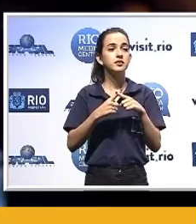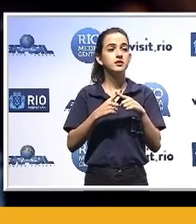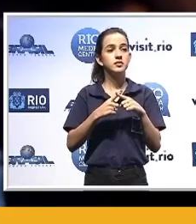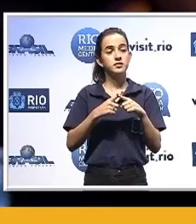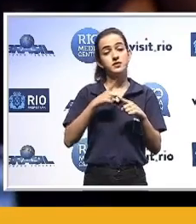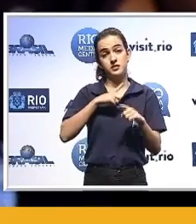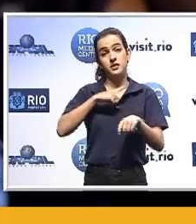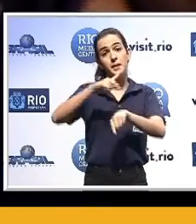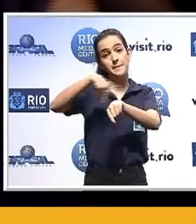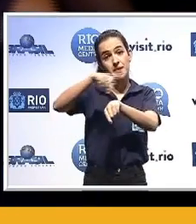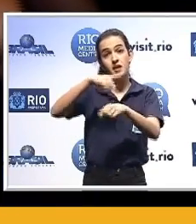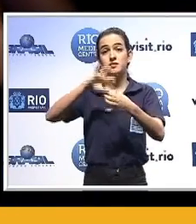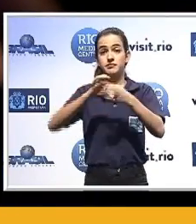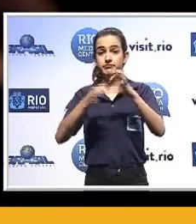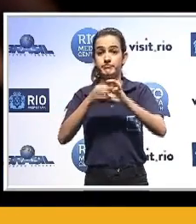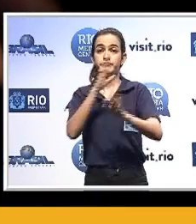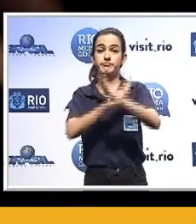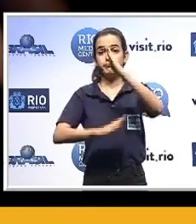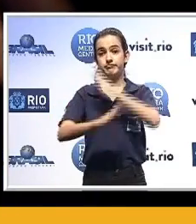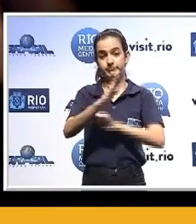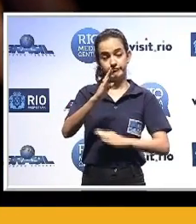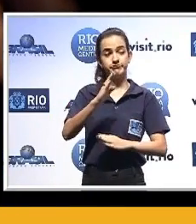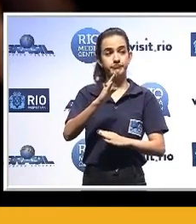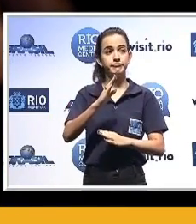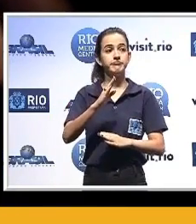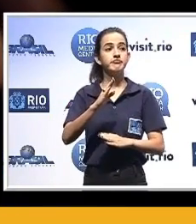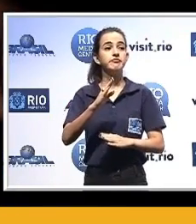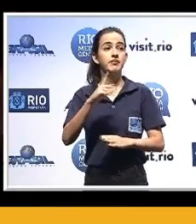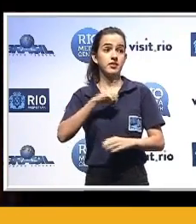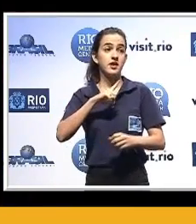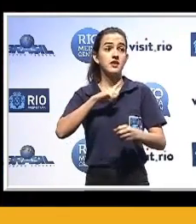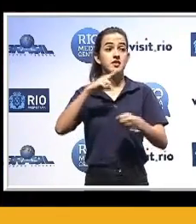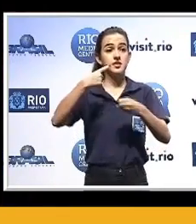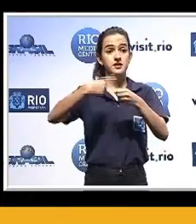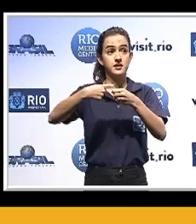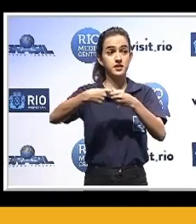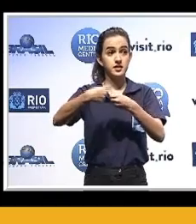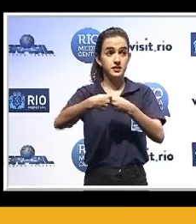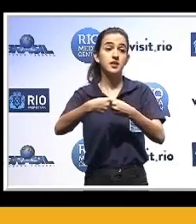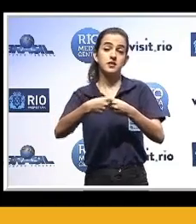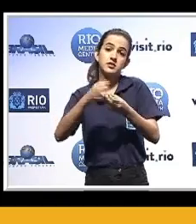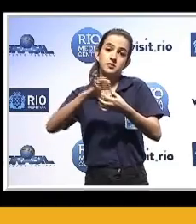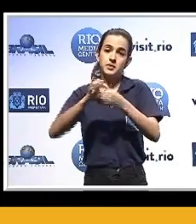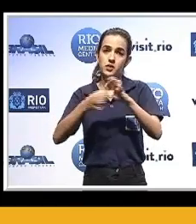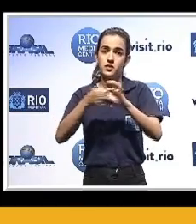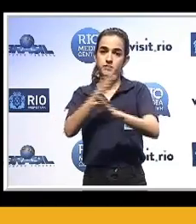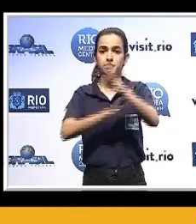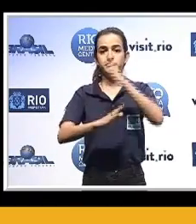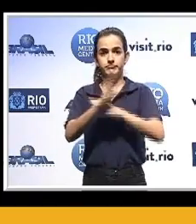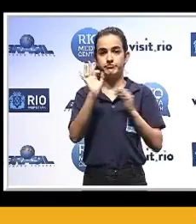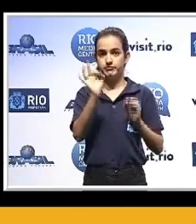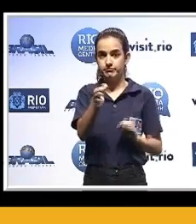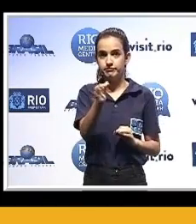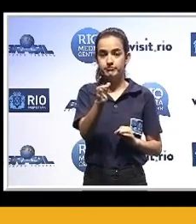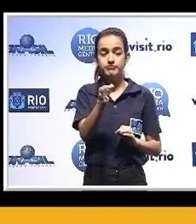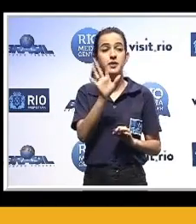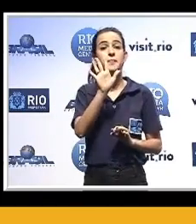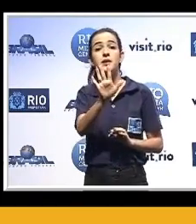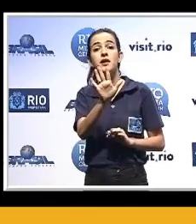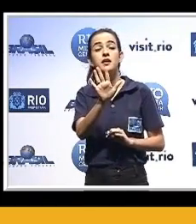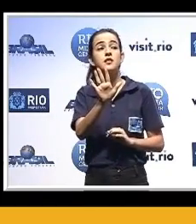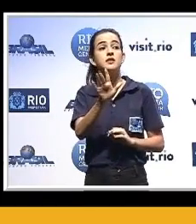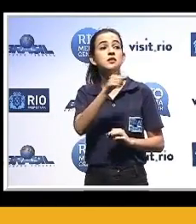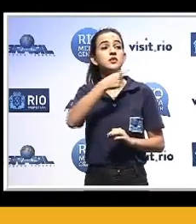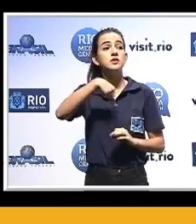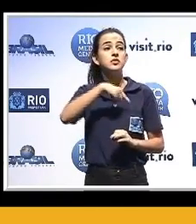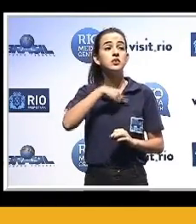um país paralímpico, estamos em uma cidade paralímpica. Mas o que nós